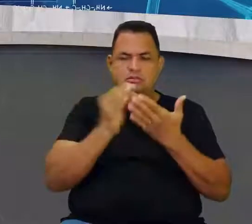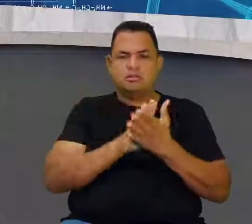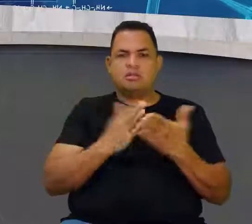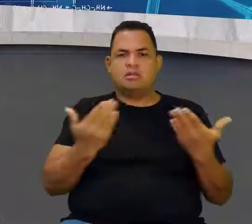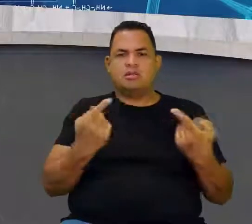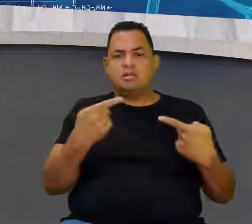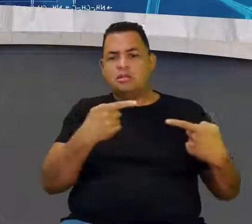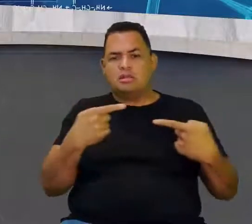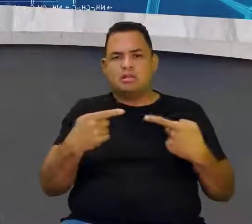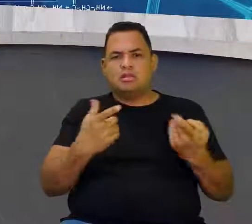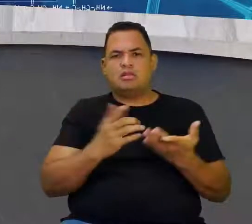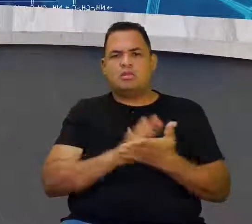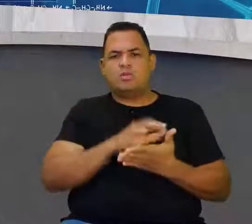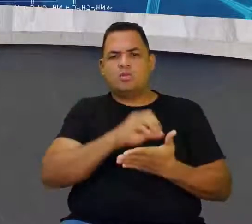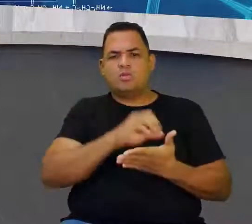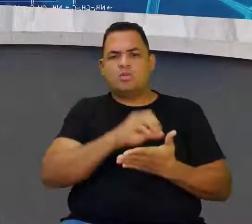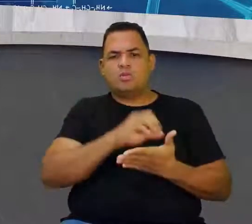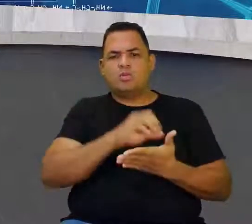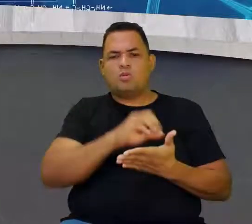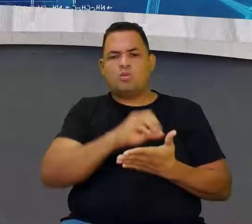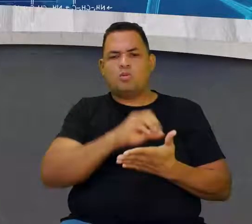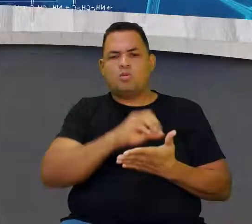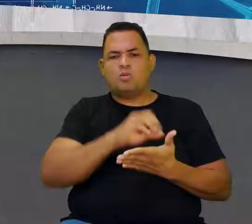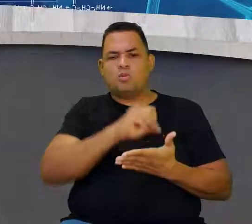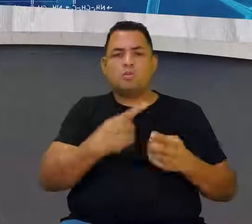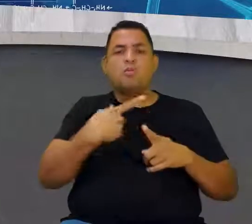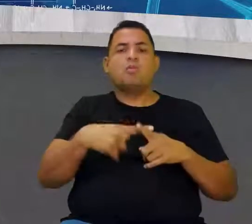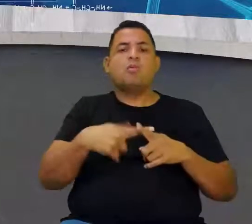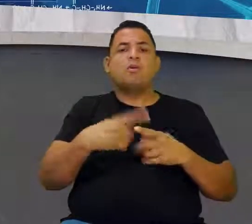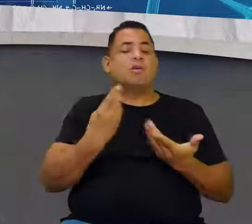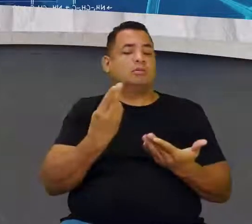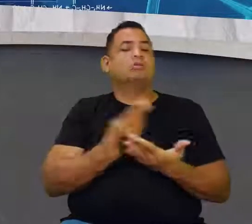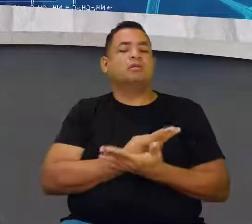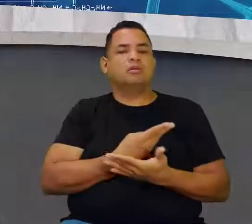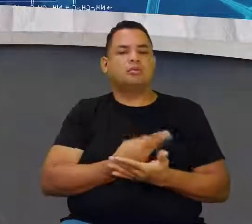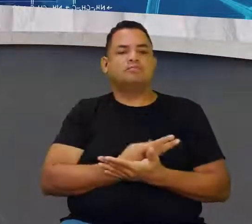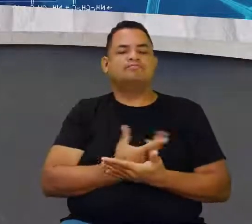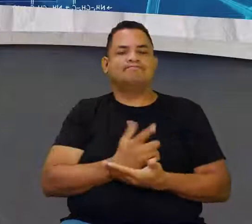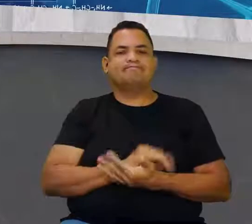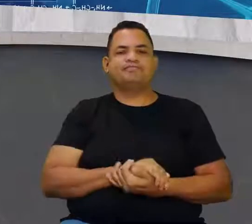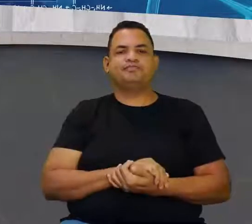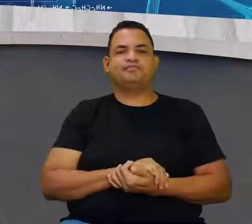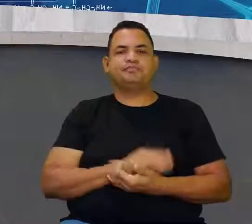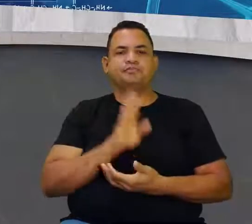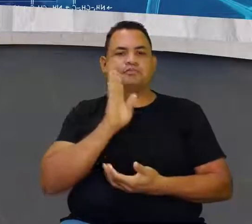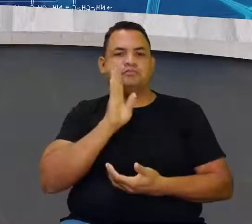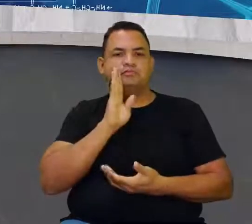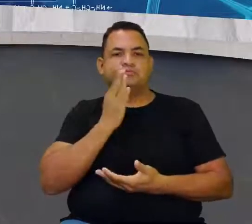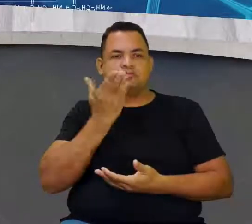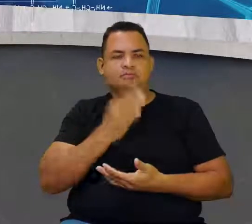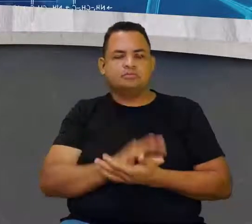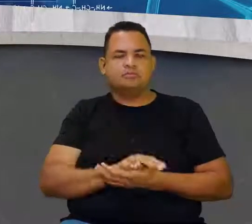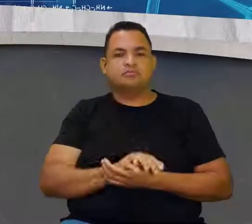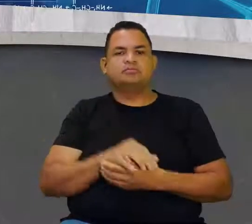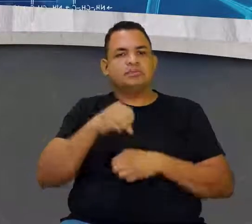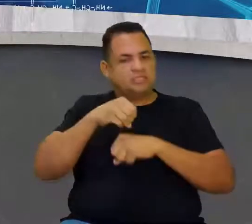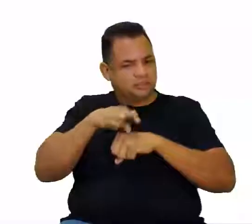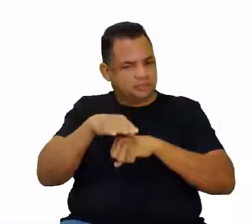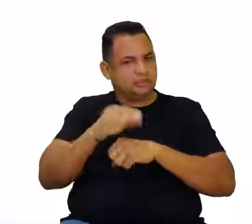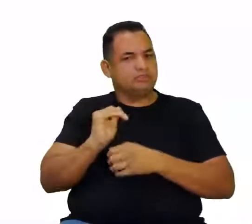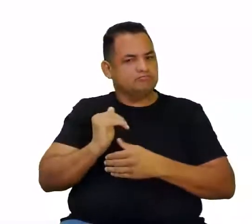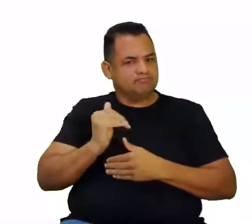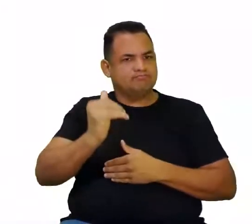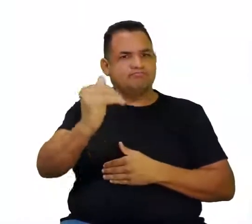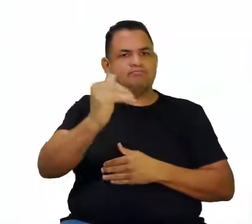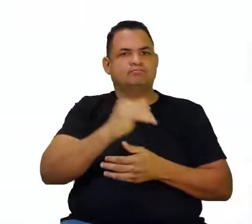relação às questões que não são corretas, o porquê que elas estão erradas. Legal? Então, tem mais dica? Tem mais dica